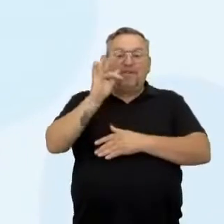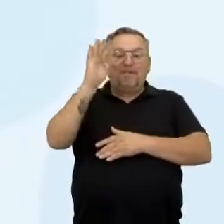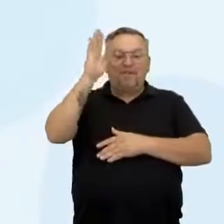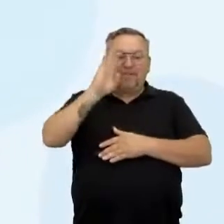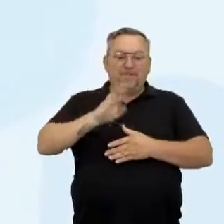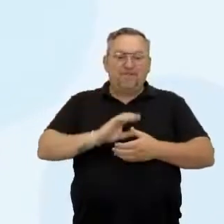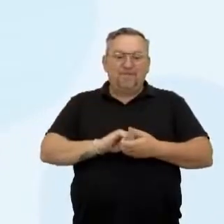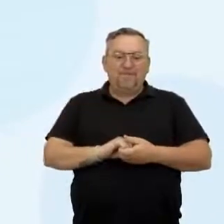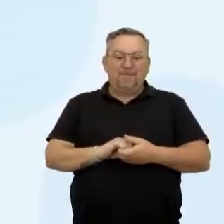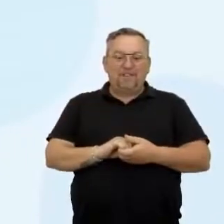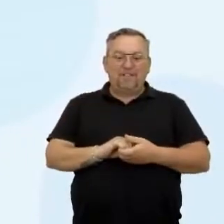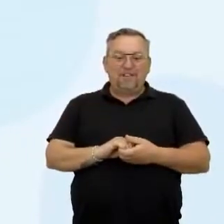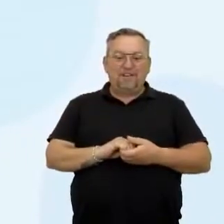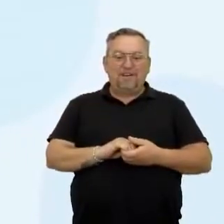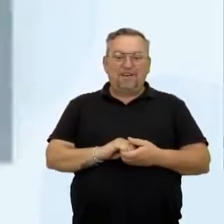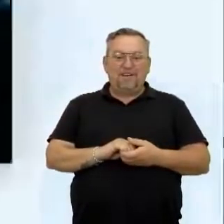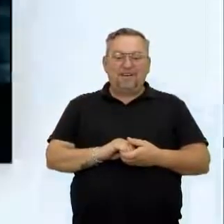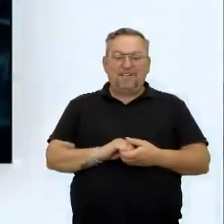volta. Valeu, moçada!